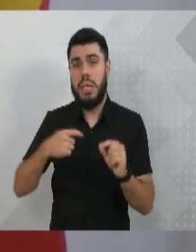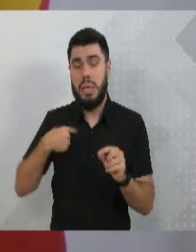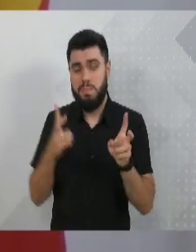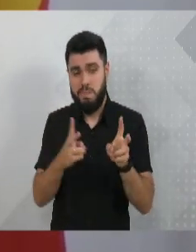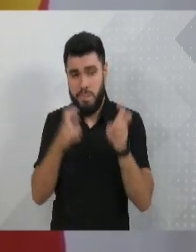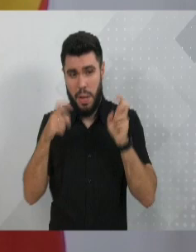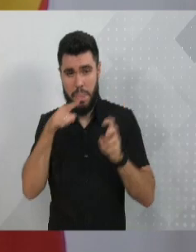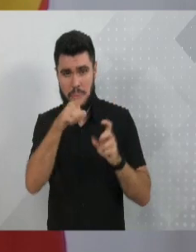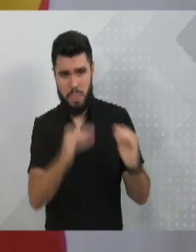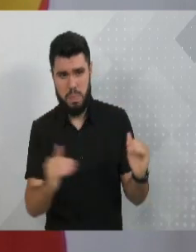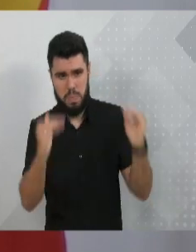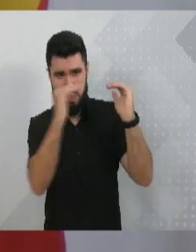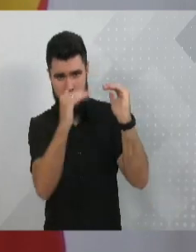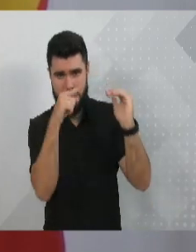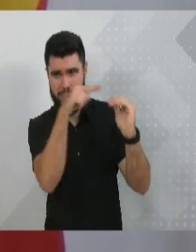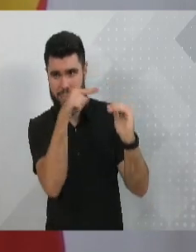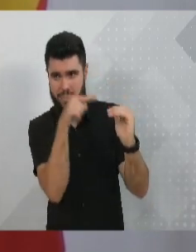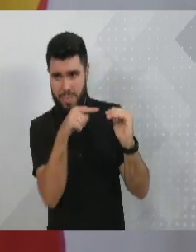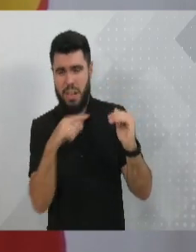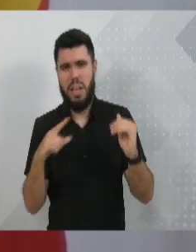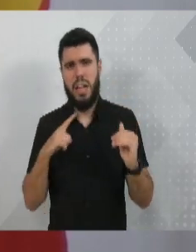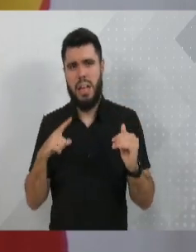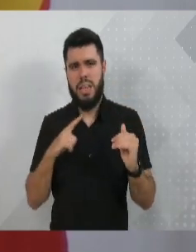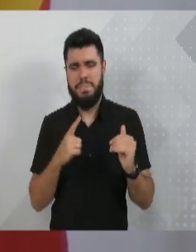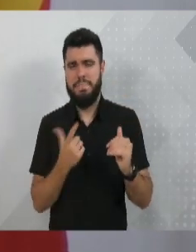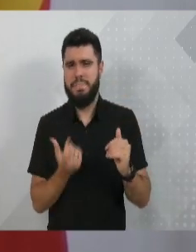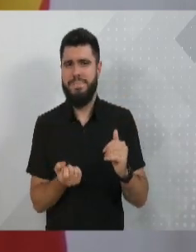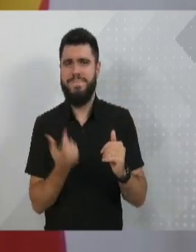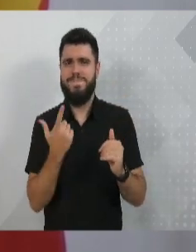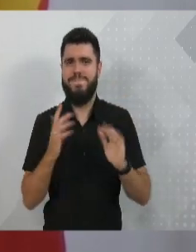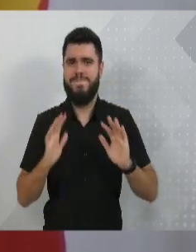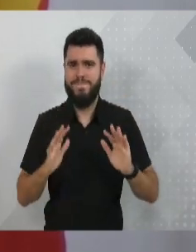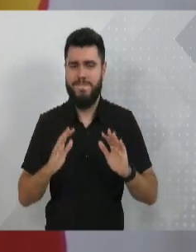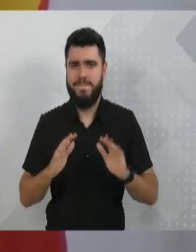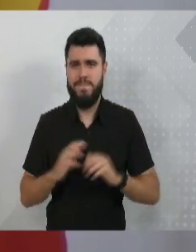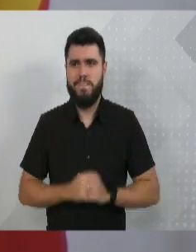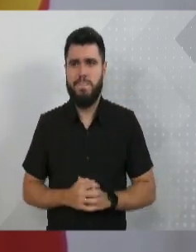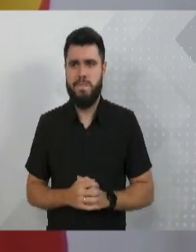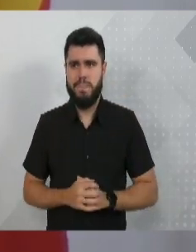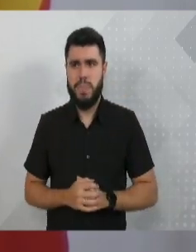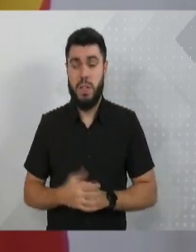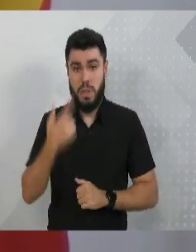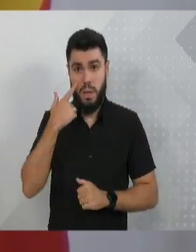Supremo lá, ele tem realmente se superado, né? Vocês vejam aqui, ó,